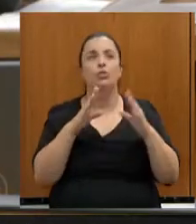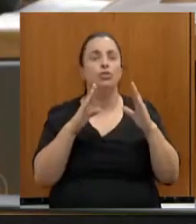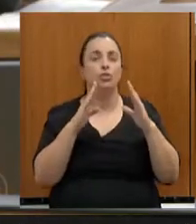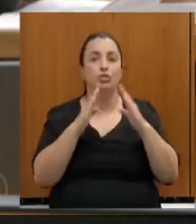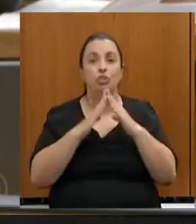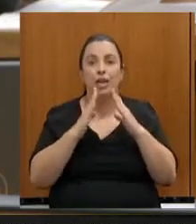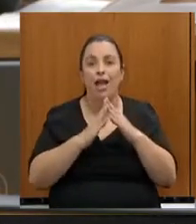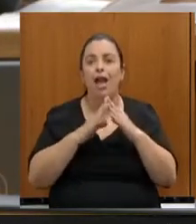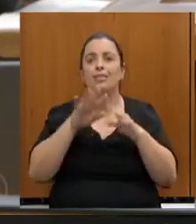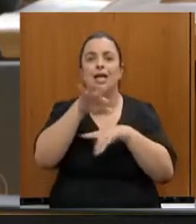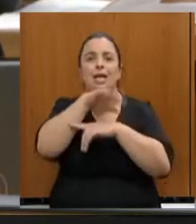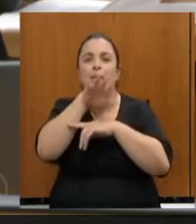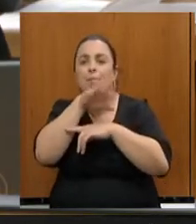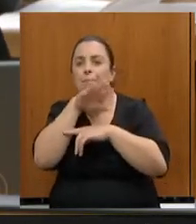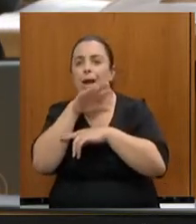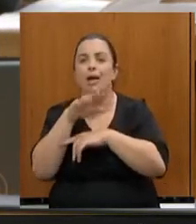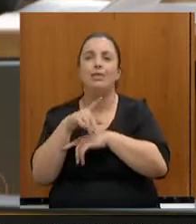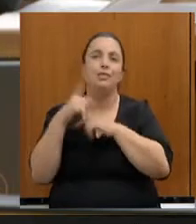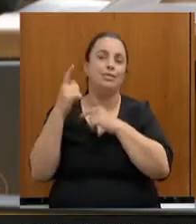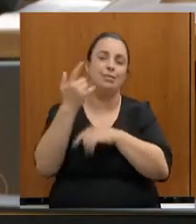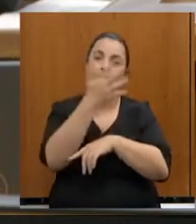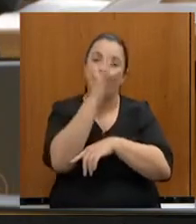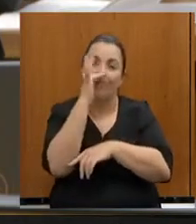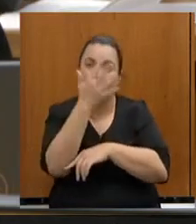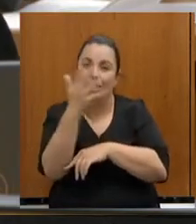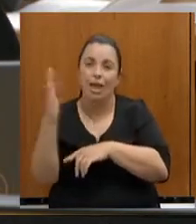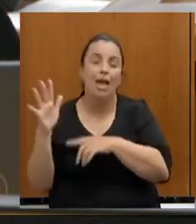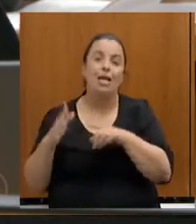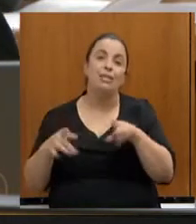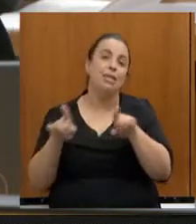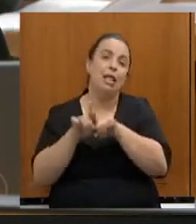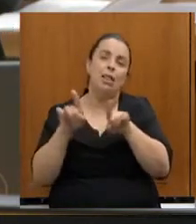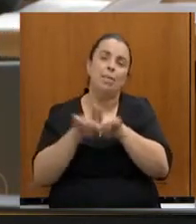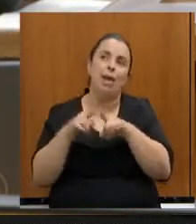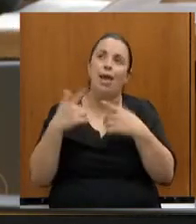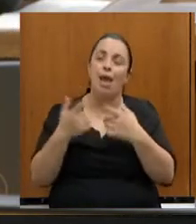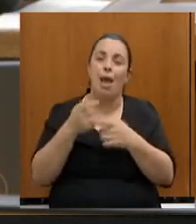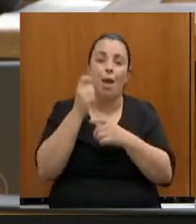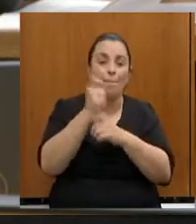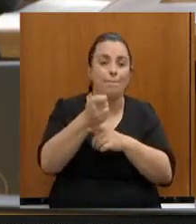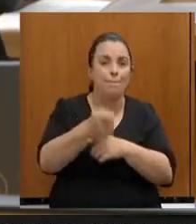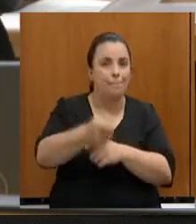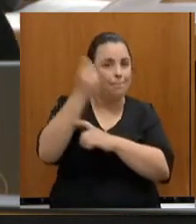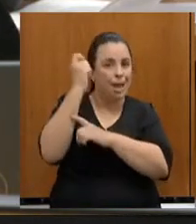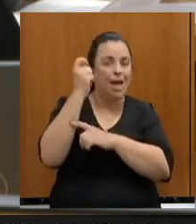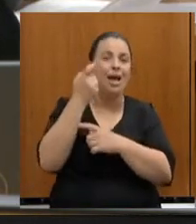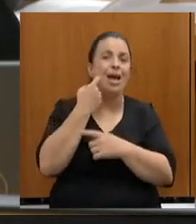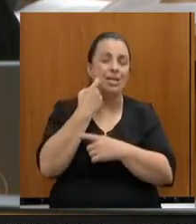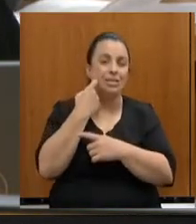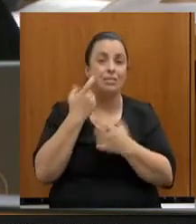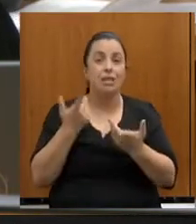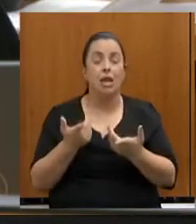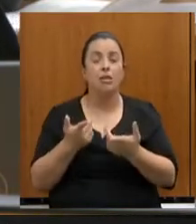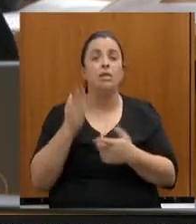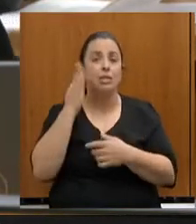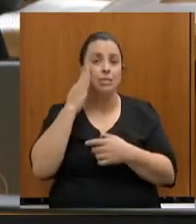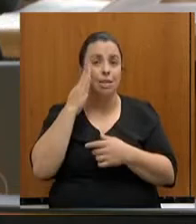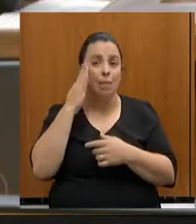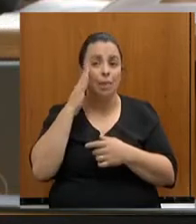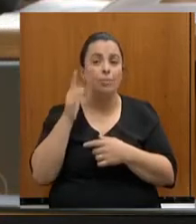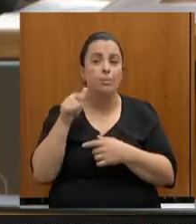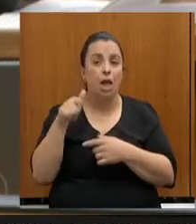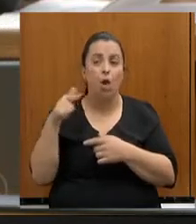também para delineamento né pesqueiro naquela região nós sabemos que o Rio Paraopeba no Rio que era